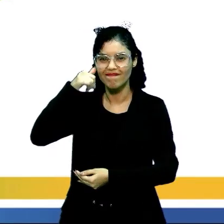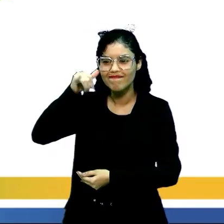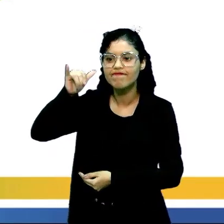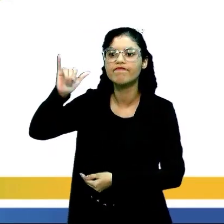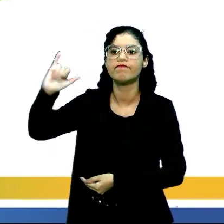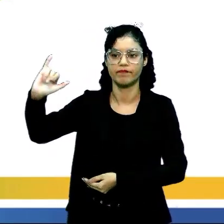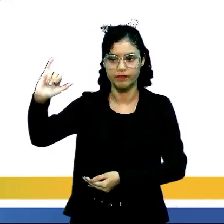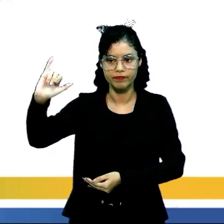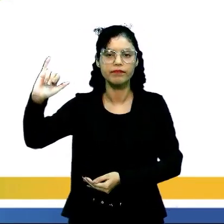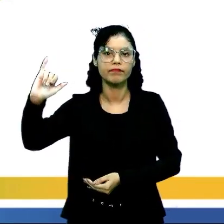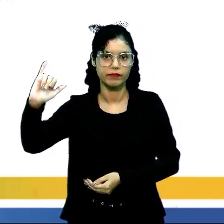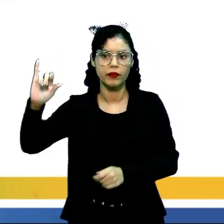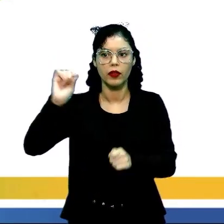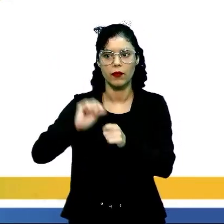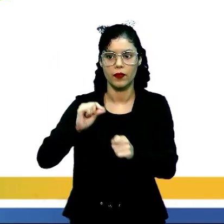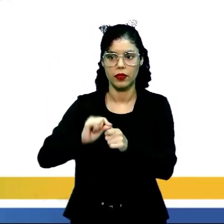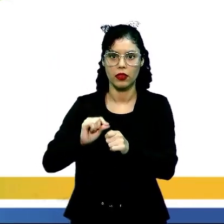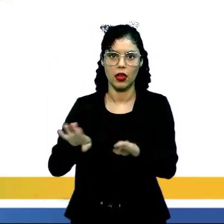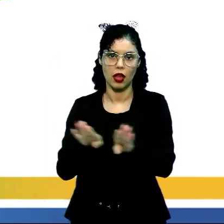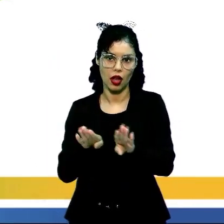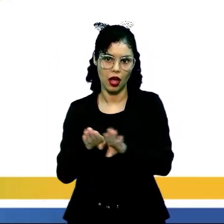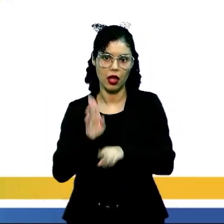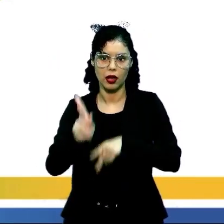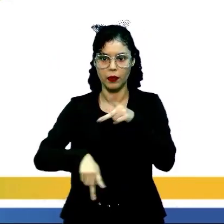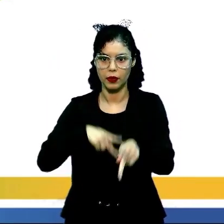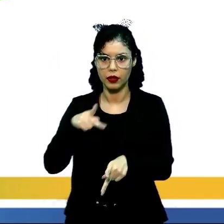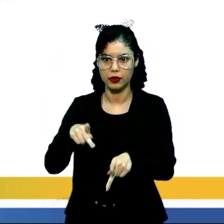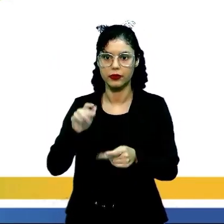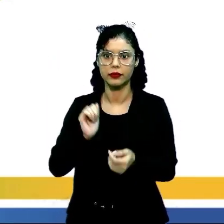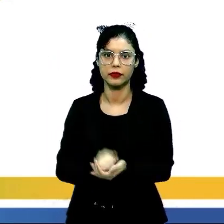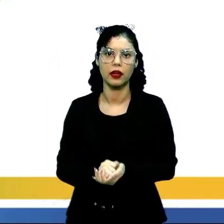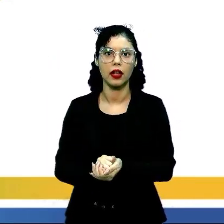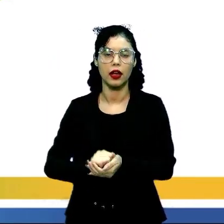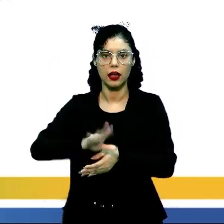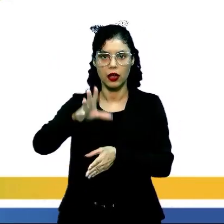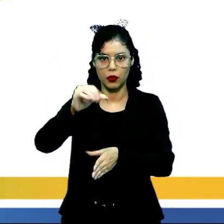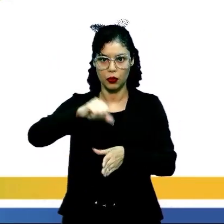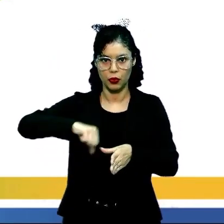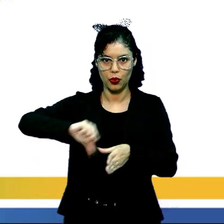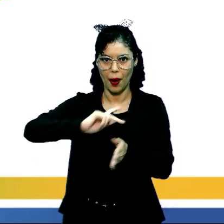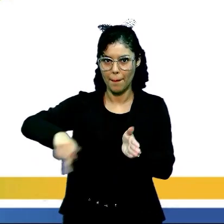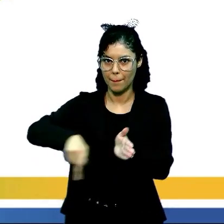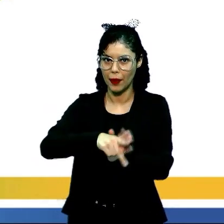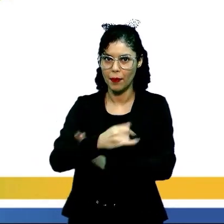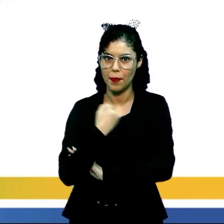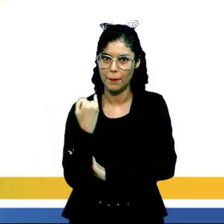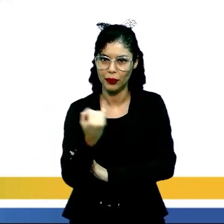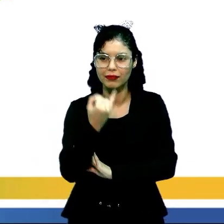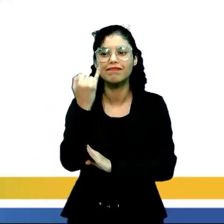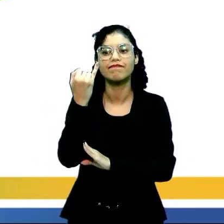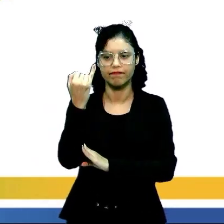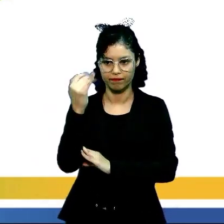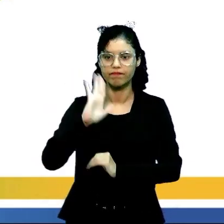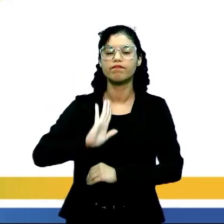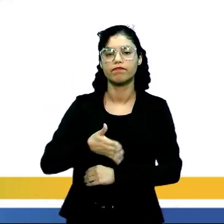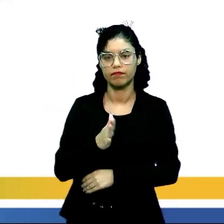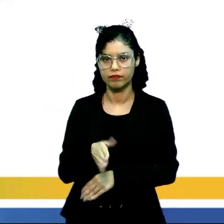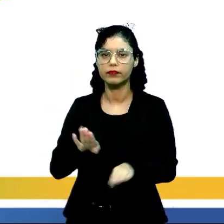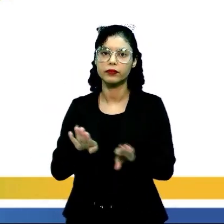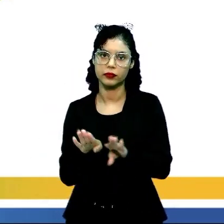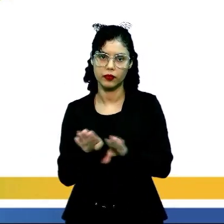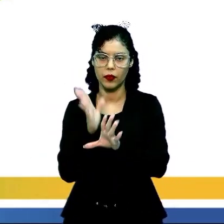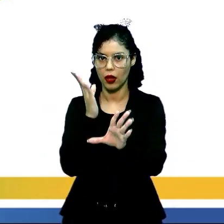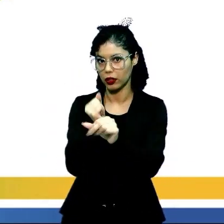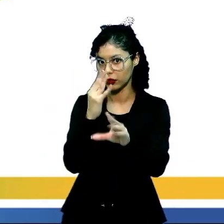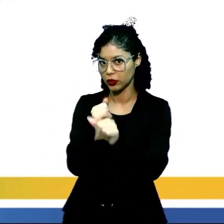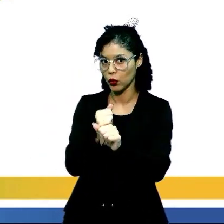evitar a formação de cáries na população. Então, a adição de flúor ela é extremamente importante já na